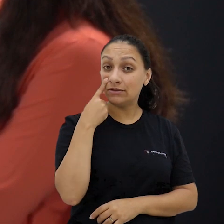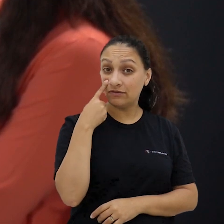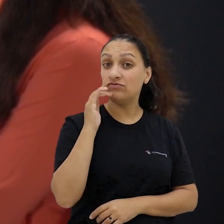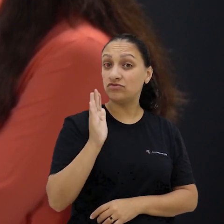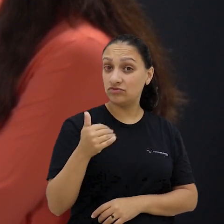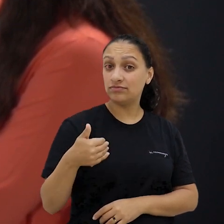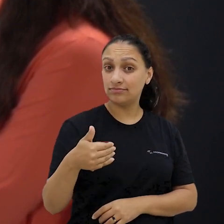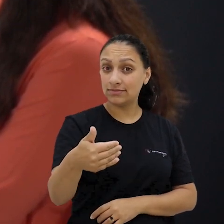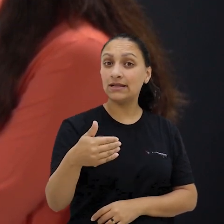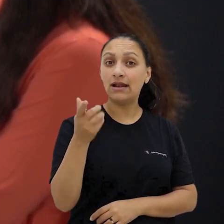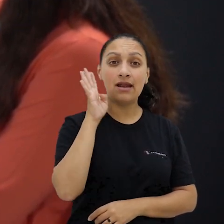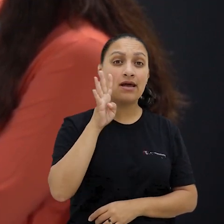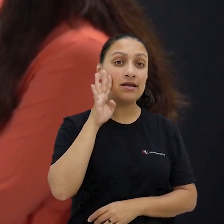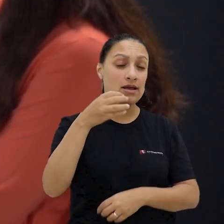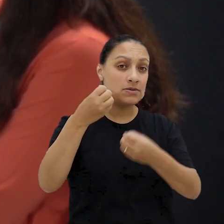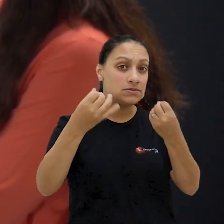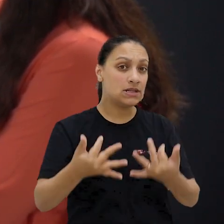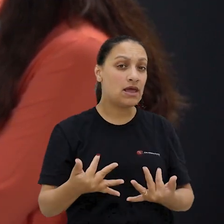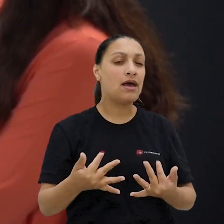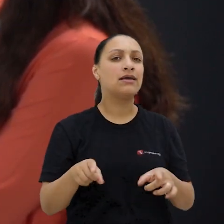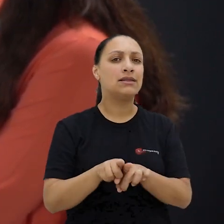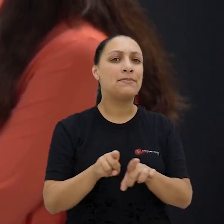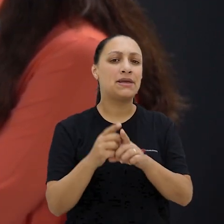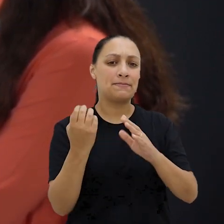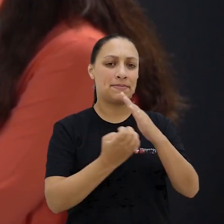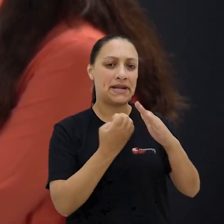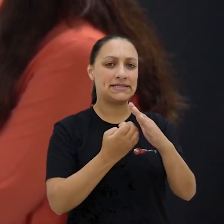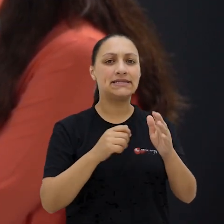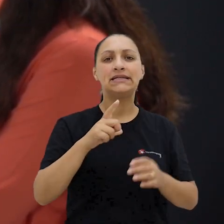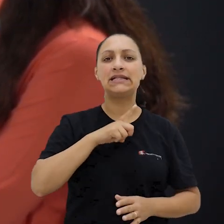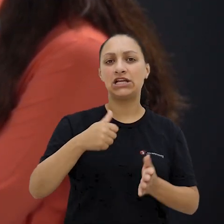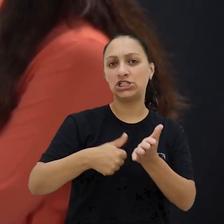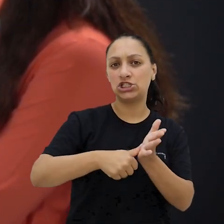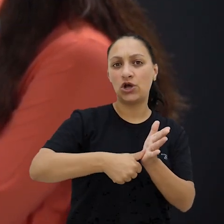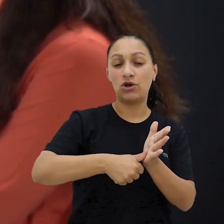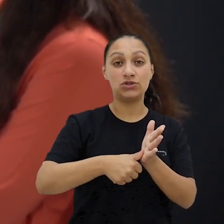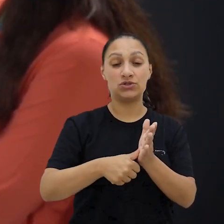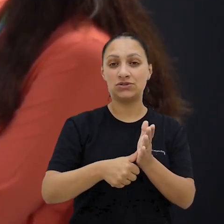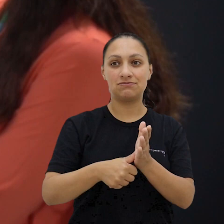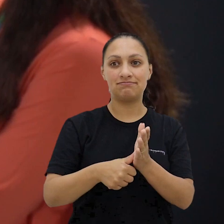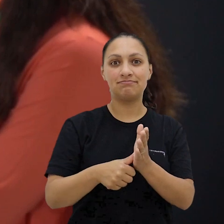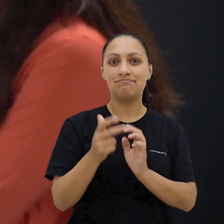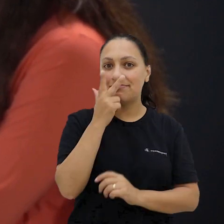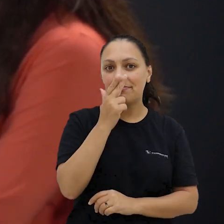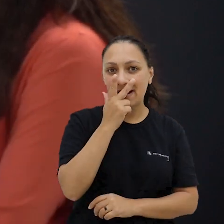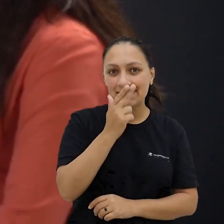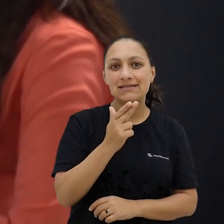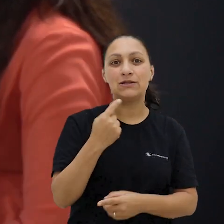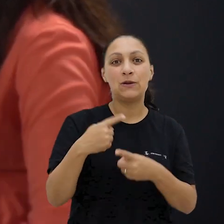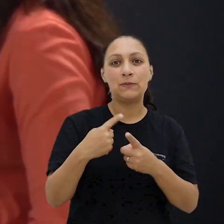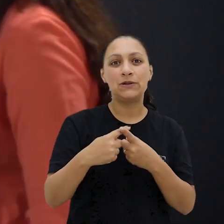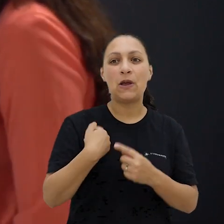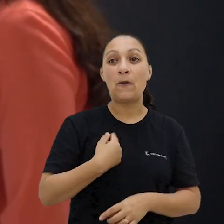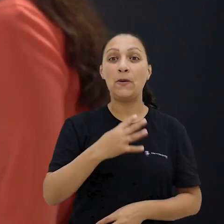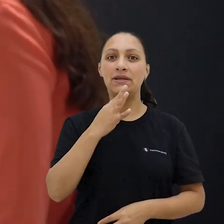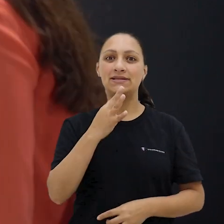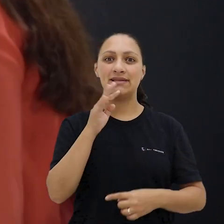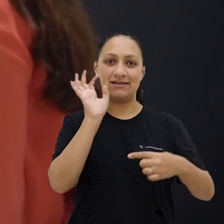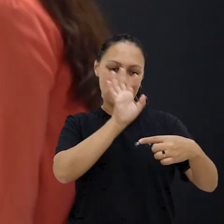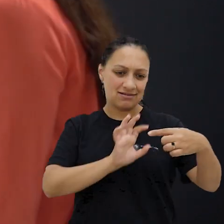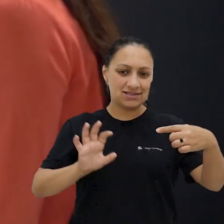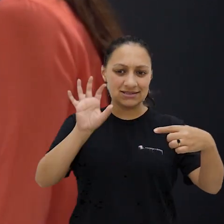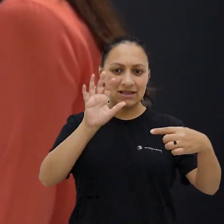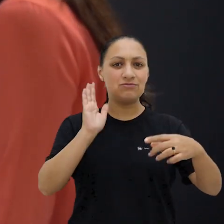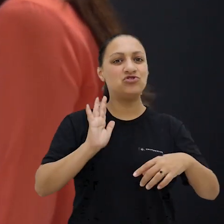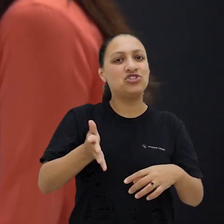vê, e é legal também citar isso, né, o quanto tem empresas que têm sócios em comum, justamente que são empreendedores que se conheceram no